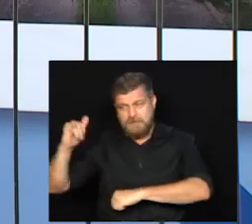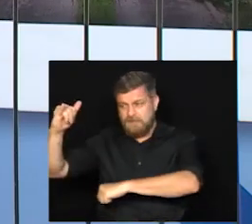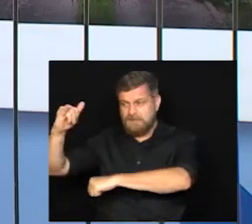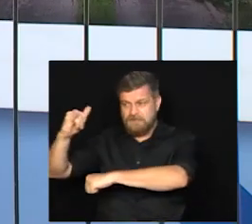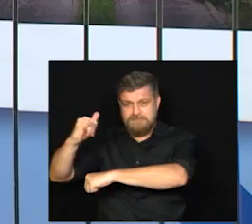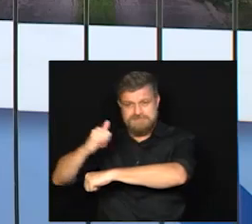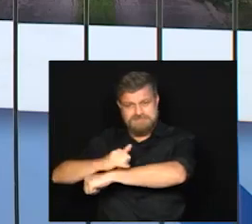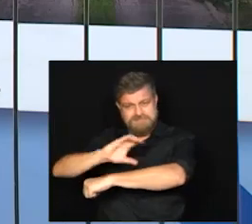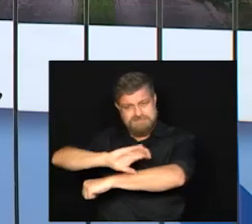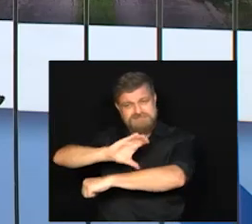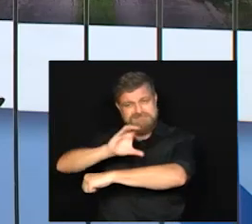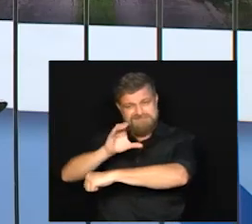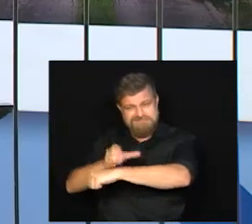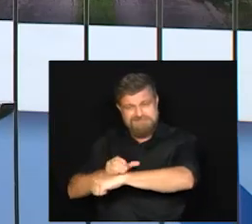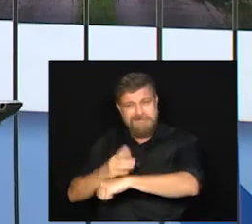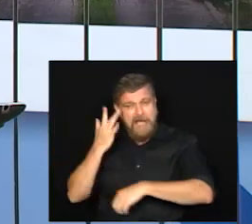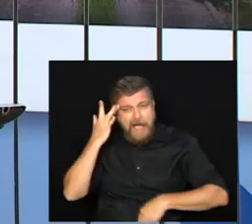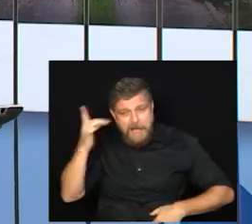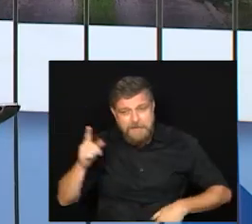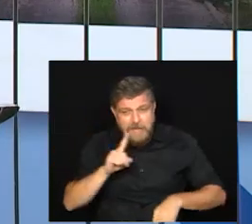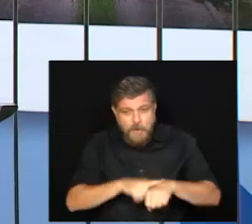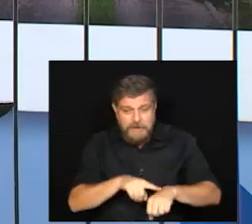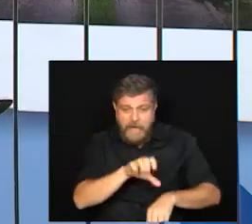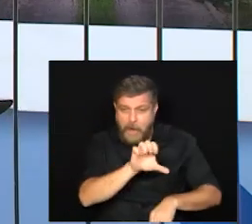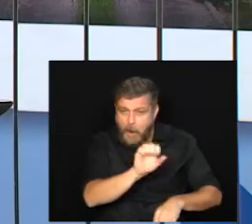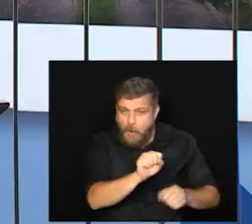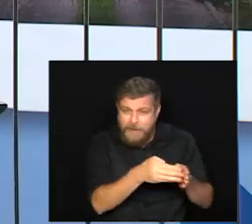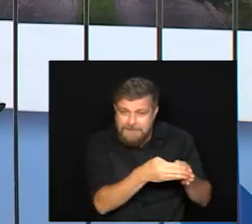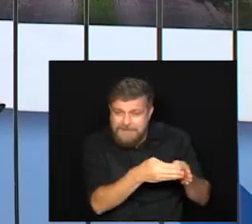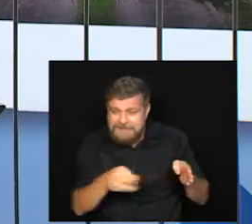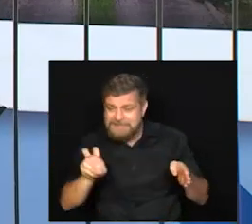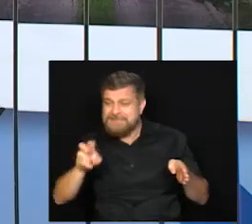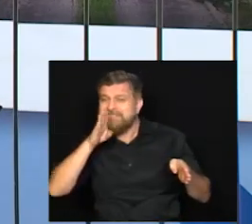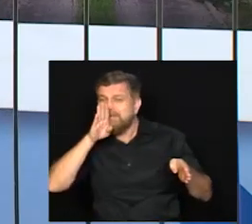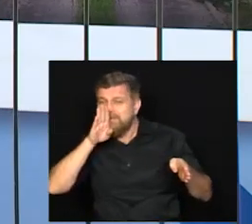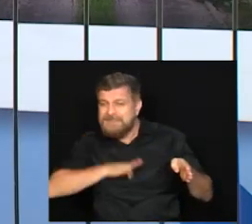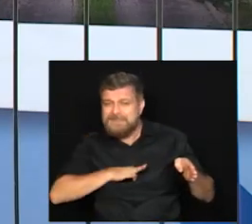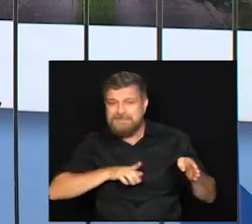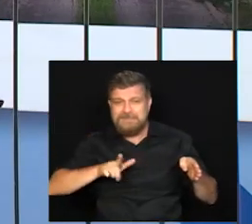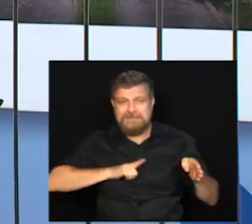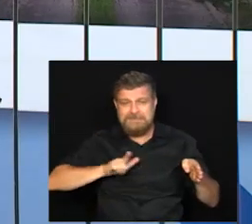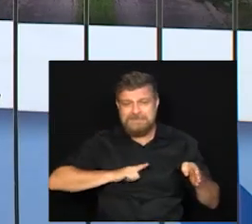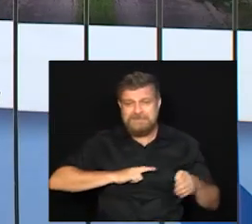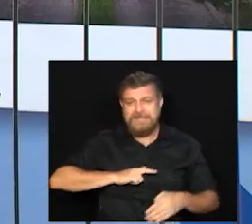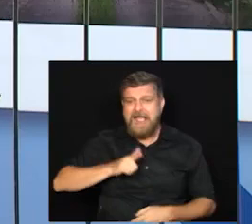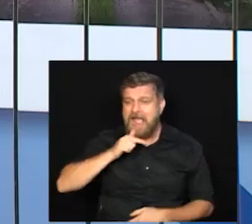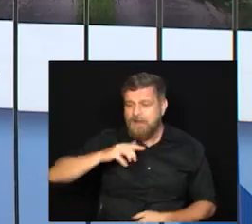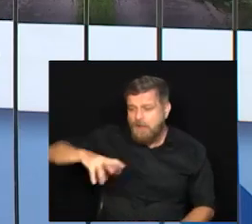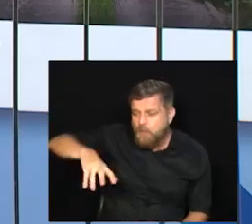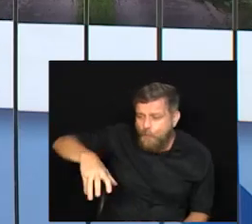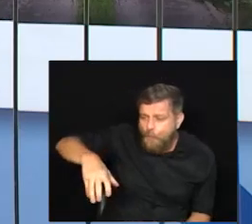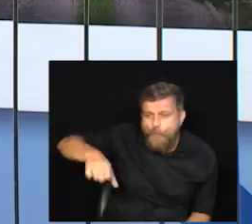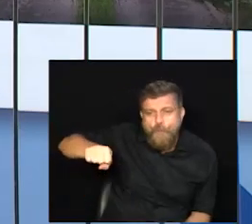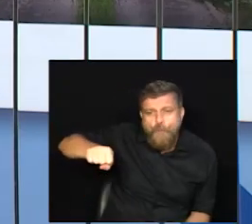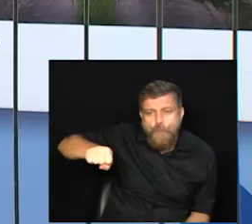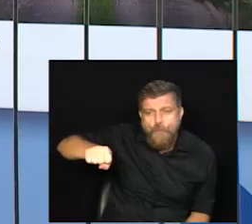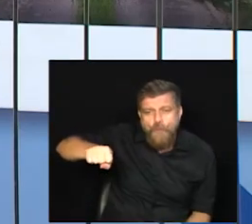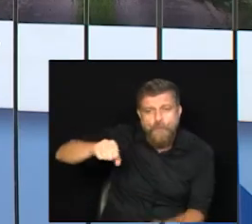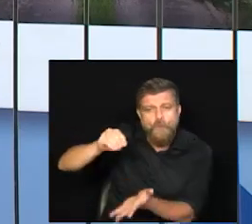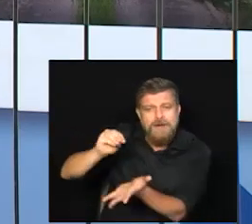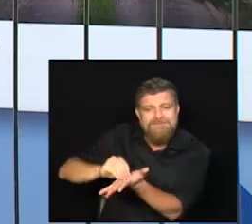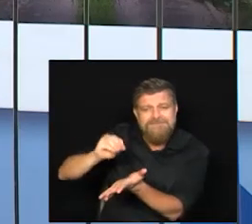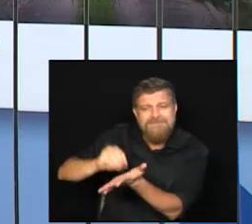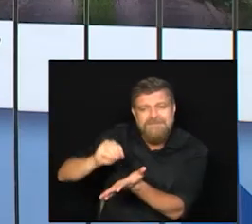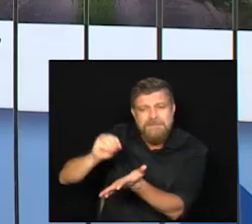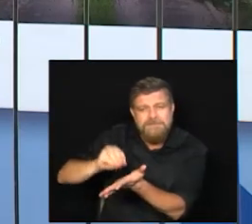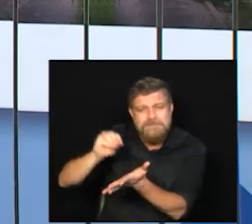de Viracopos. Amanhã, entre 8 da manhã às 5 da tarde, nós teremos o corte no abastecimento de água